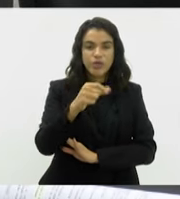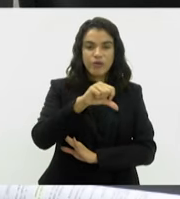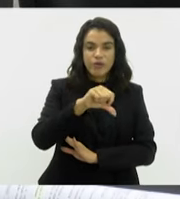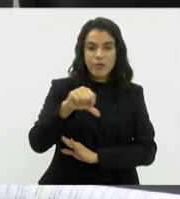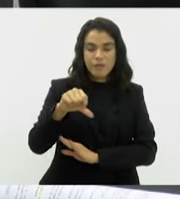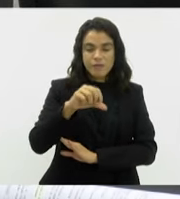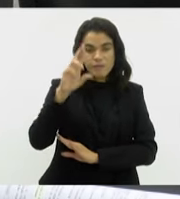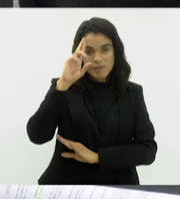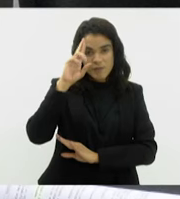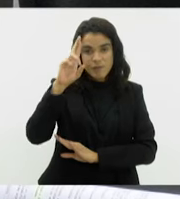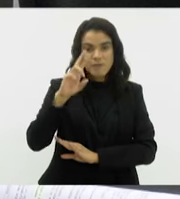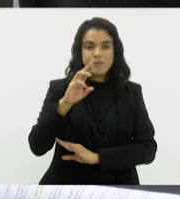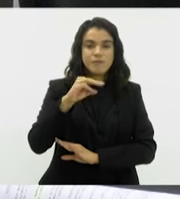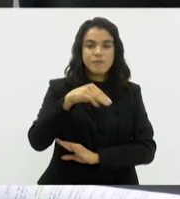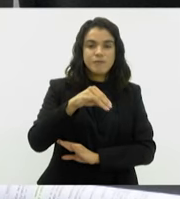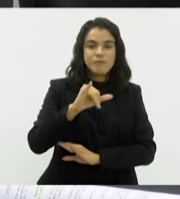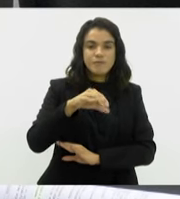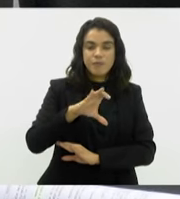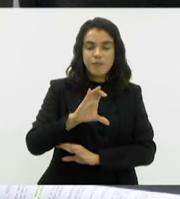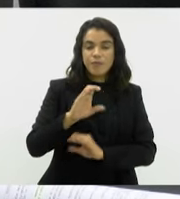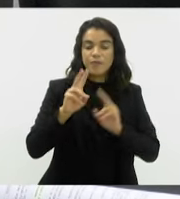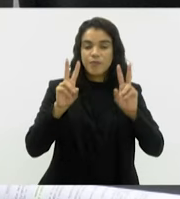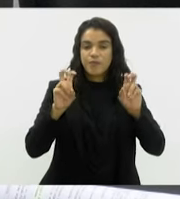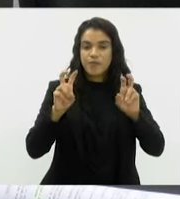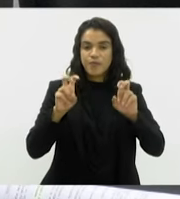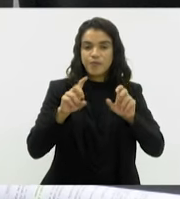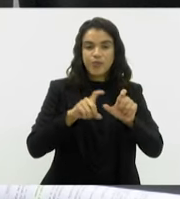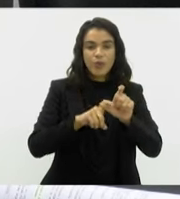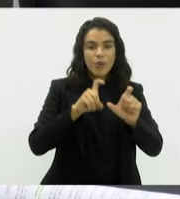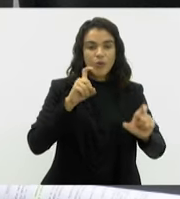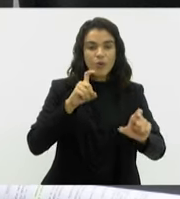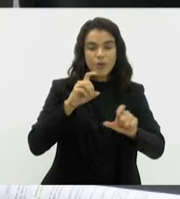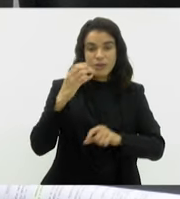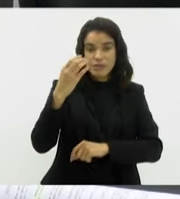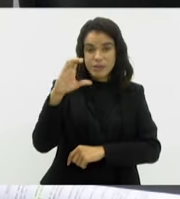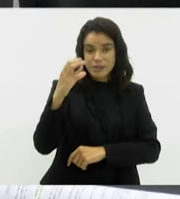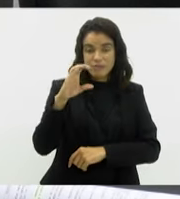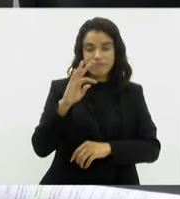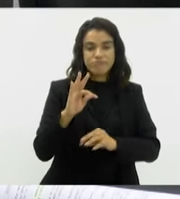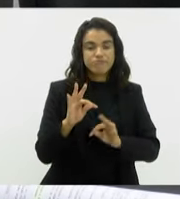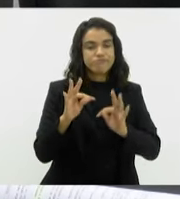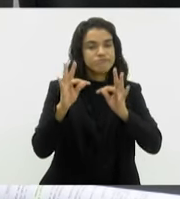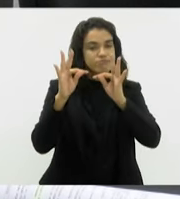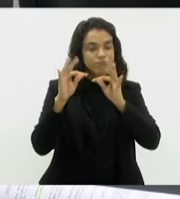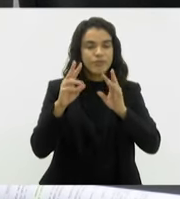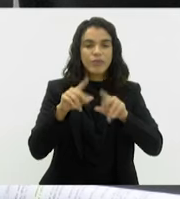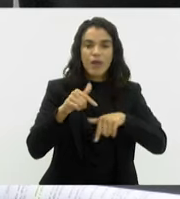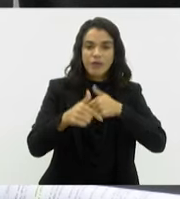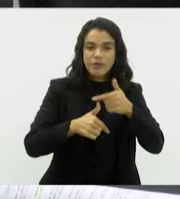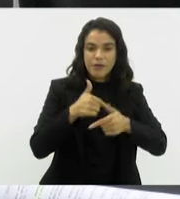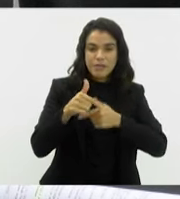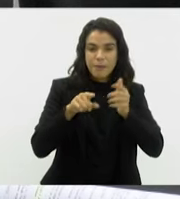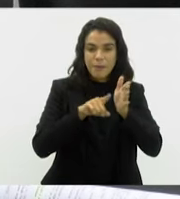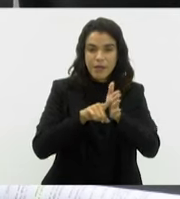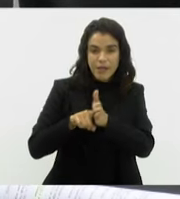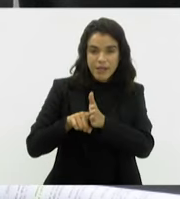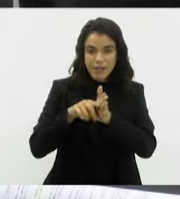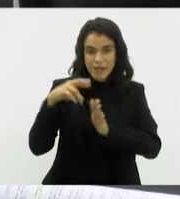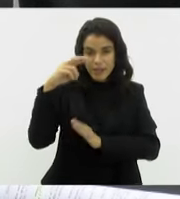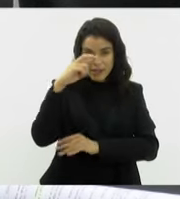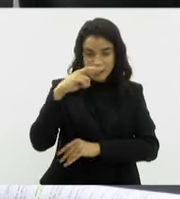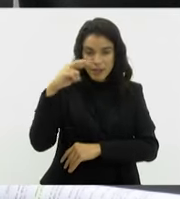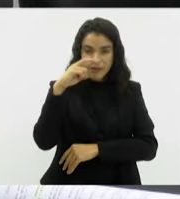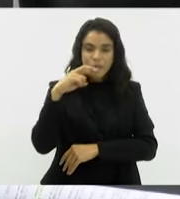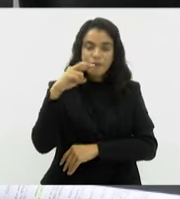2023, de autoria do deputado Carlos Mink, que dispõe sobre as autonomias técnica, científica e funcional no exercício da atividade de perícia oficial